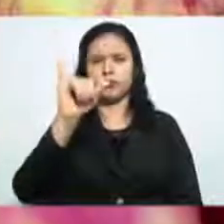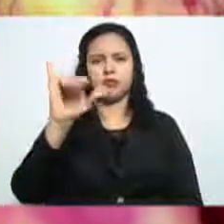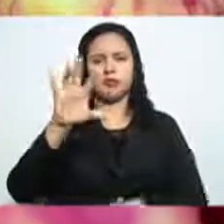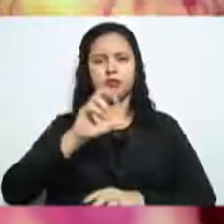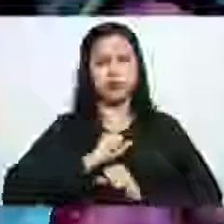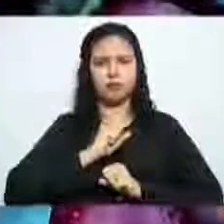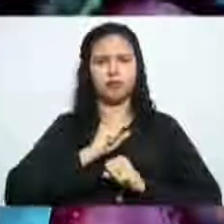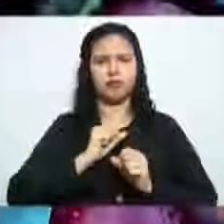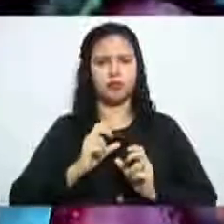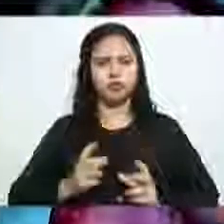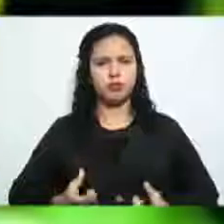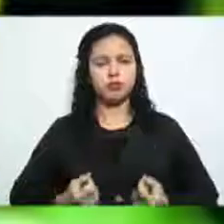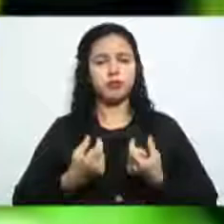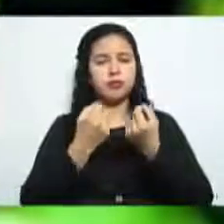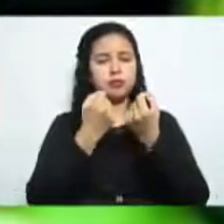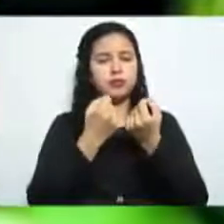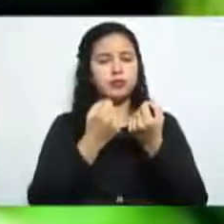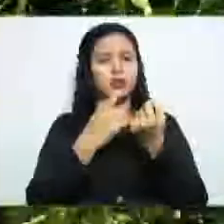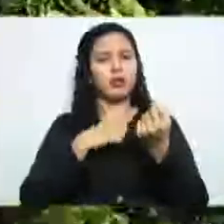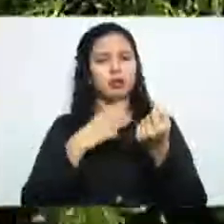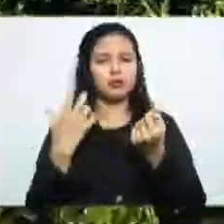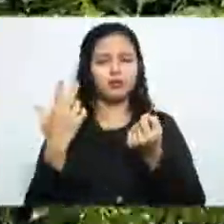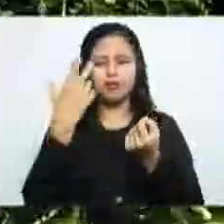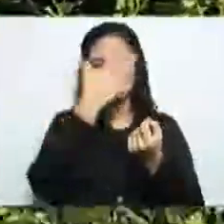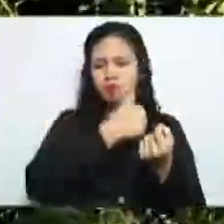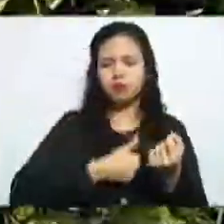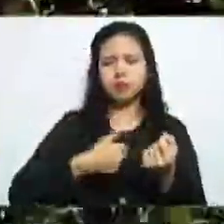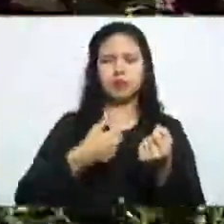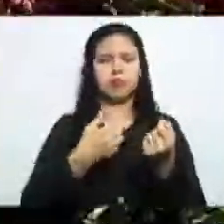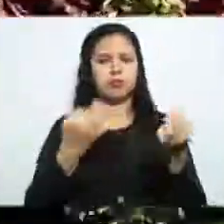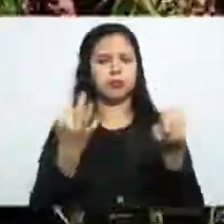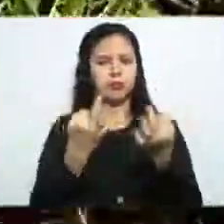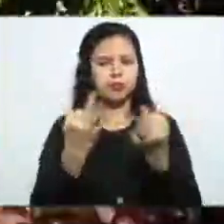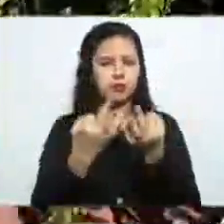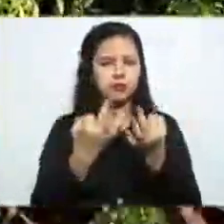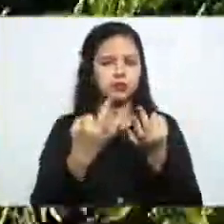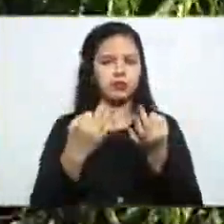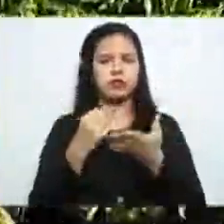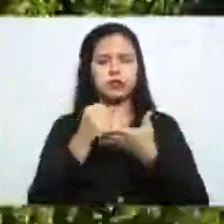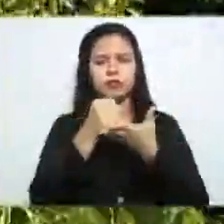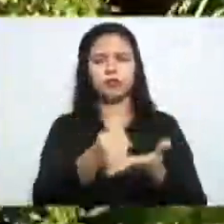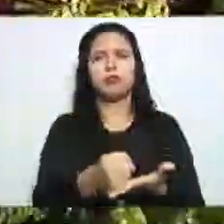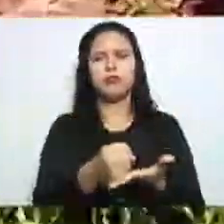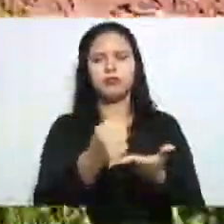tenham a aparência quase perfeita, a agricultura investe cada vez mais em